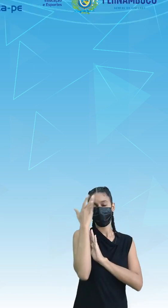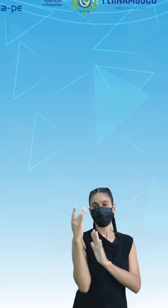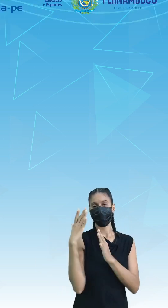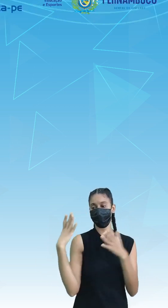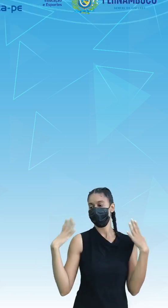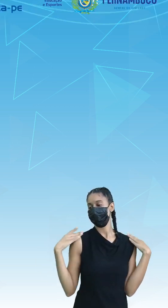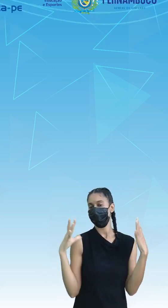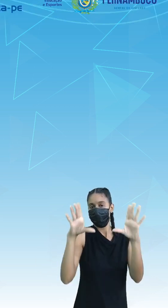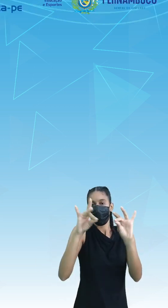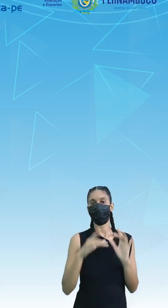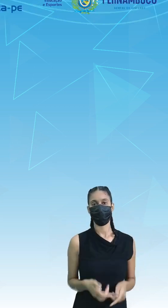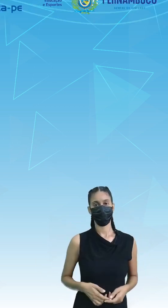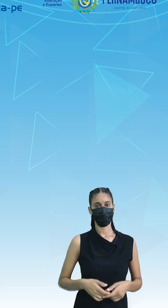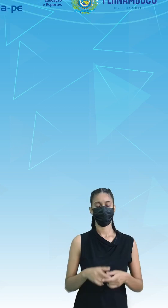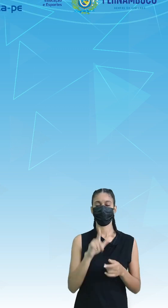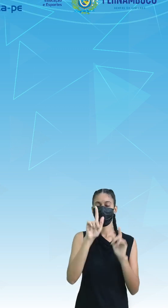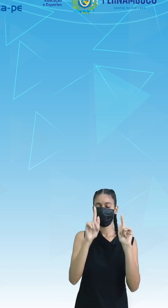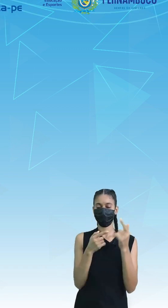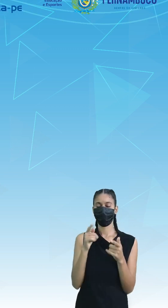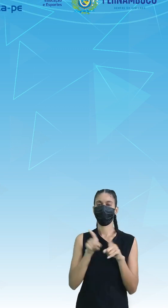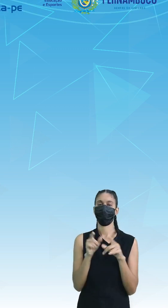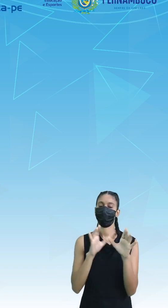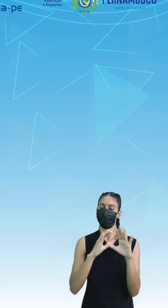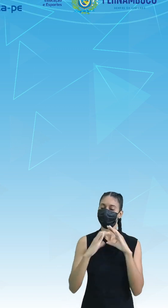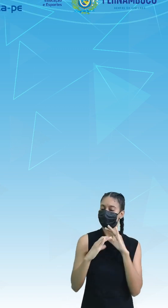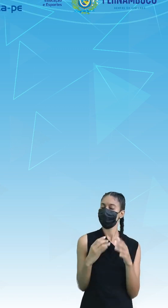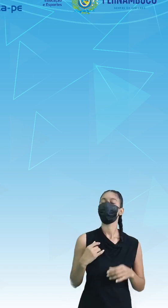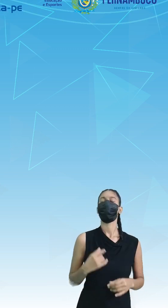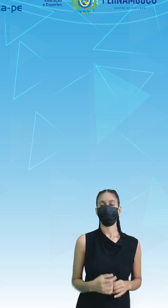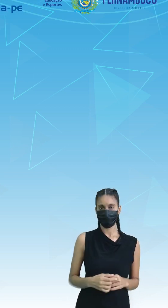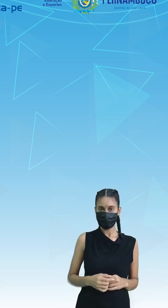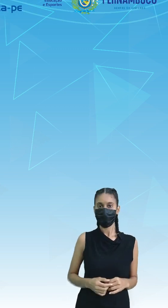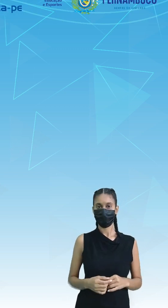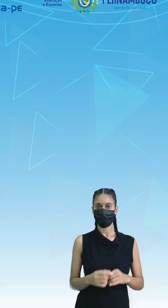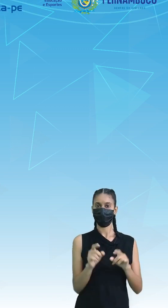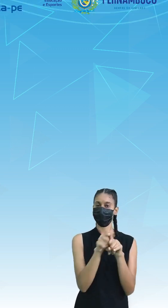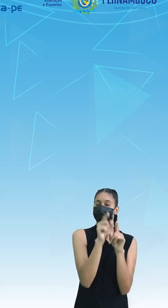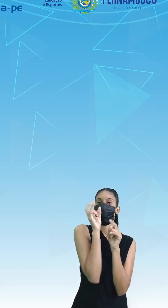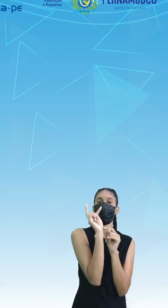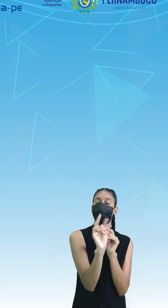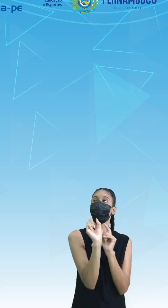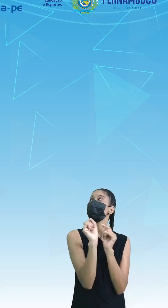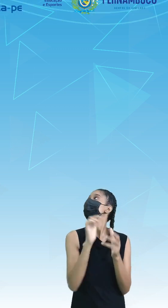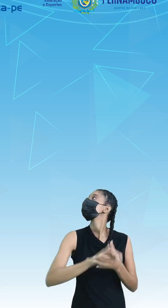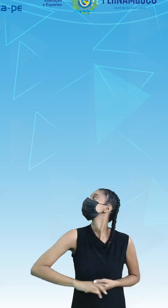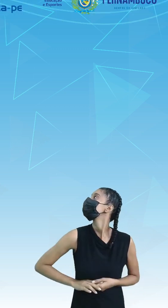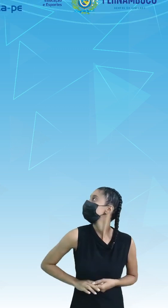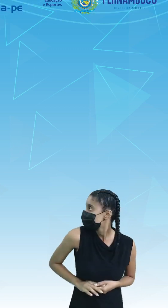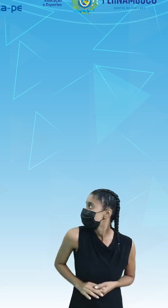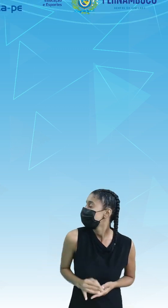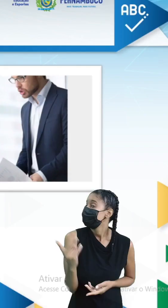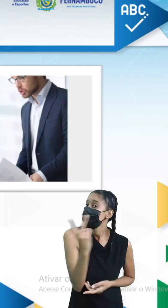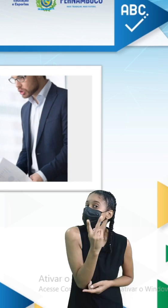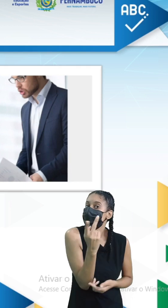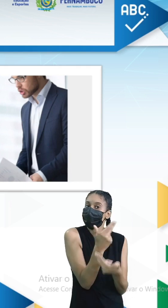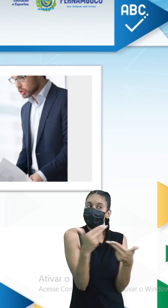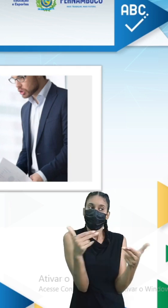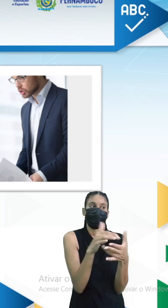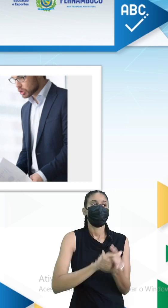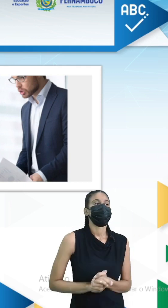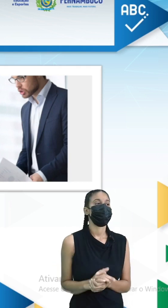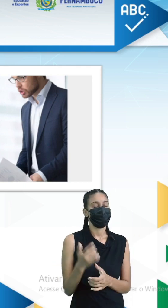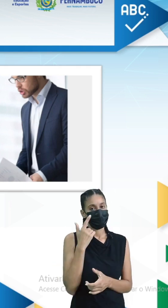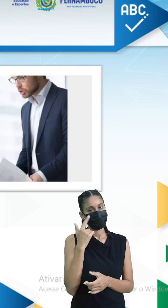tocar. Então, os gestos comunicam, como eu falei, os gestos. Olhem só aqui essas duas imagens,